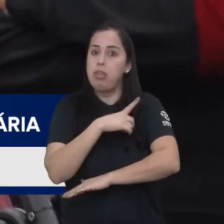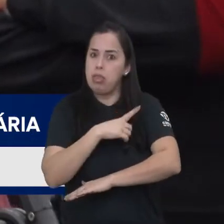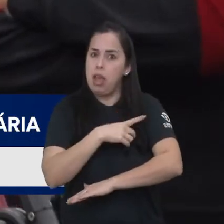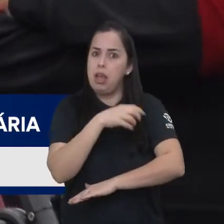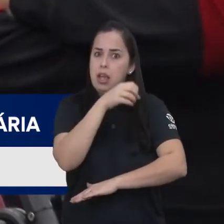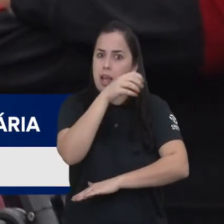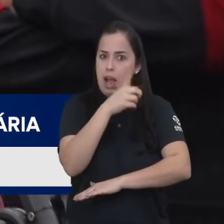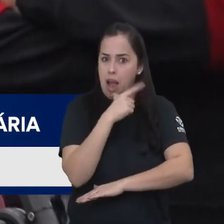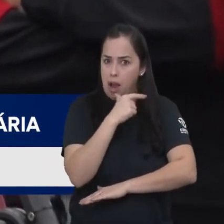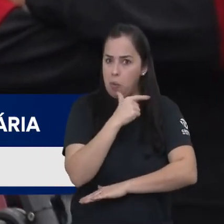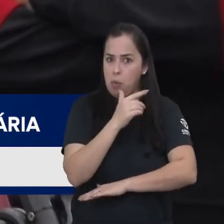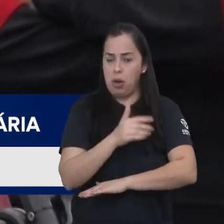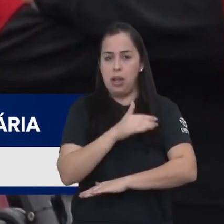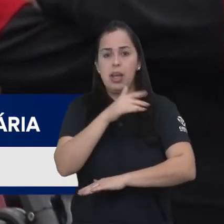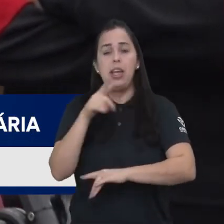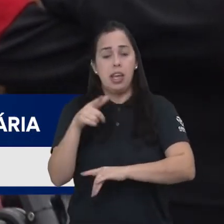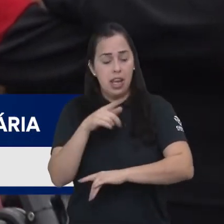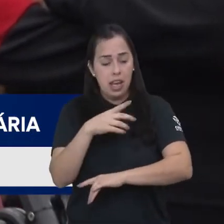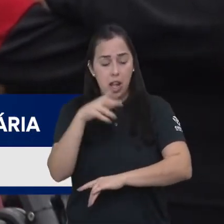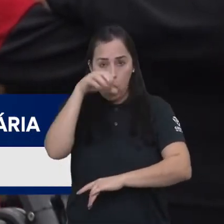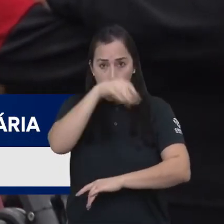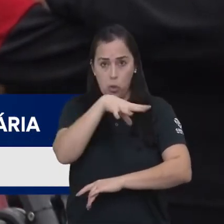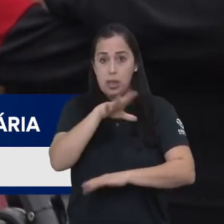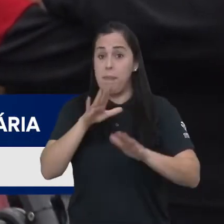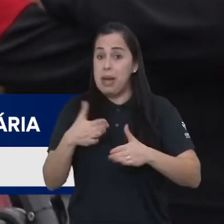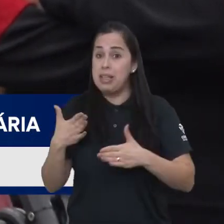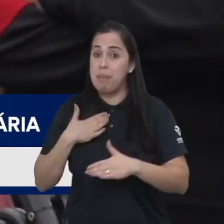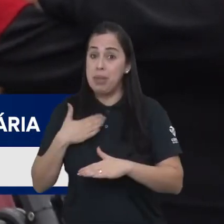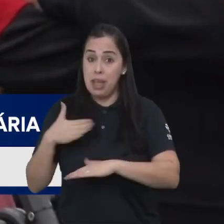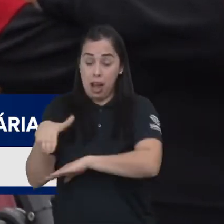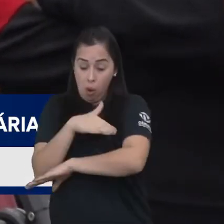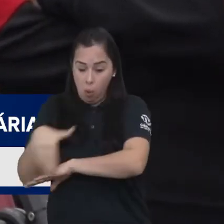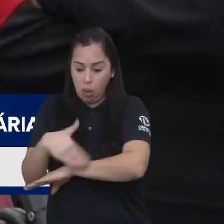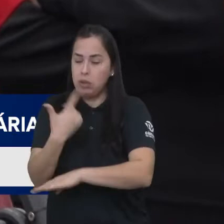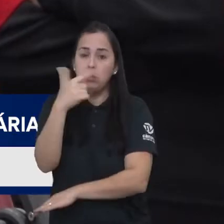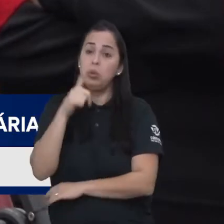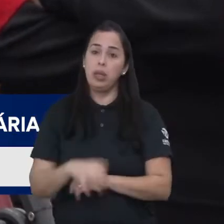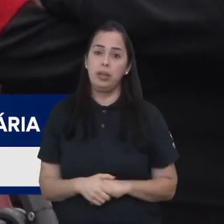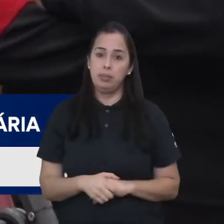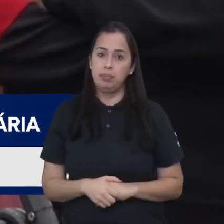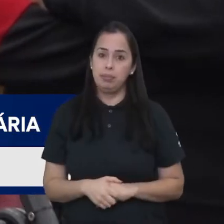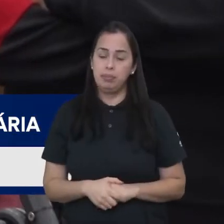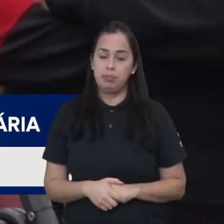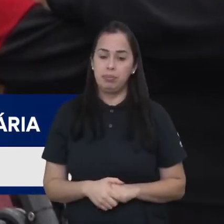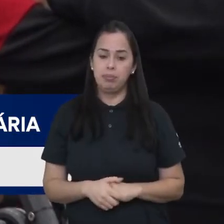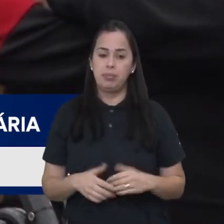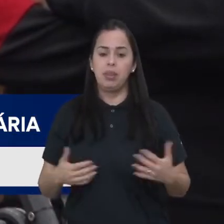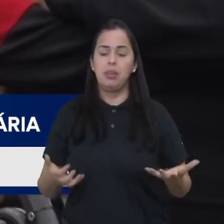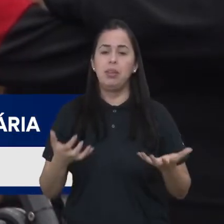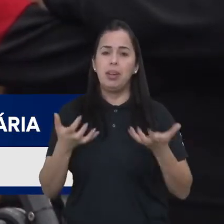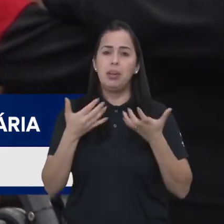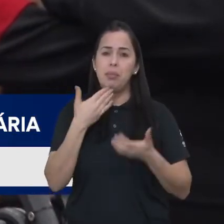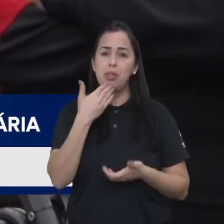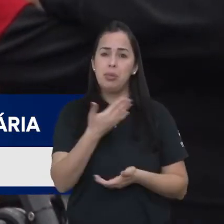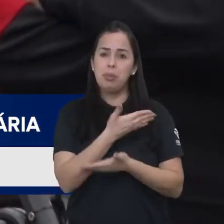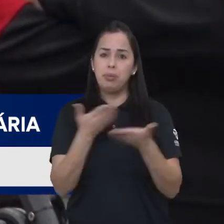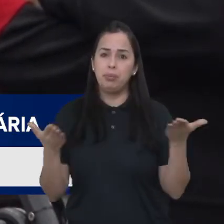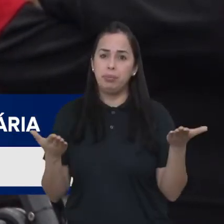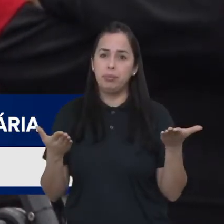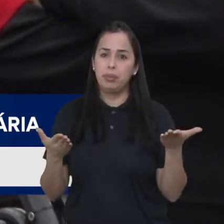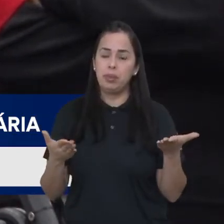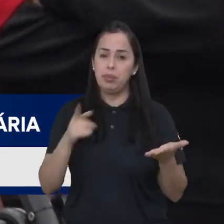ligada, mas lá não tem porque a prefeitura não aceita ligar. Então, eu queria ver, queria pedir para